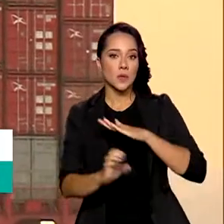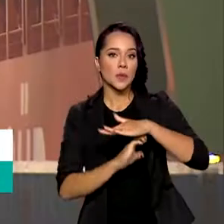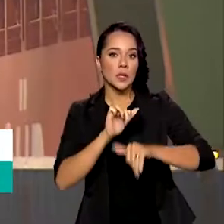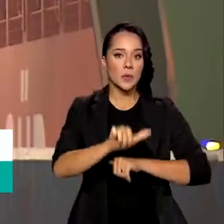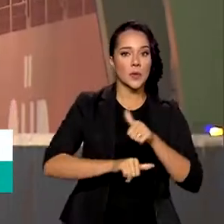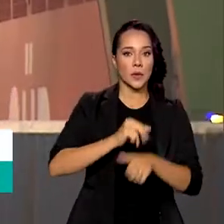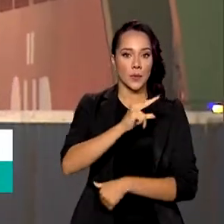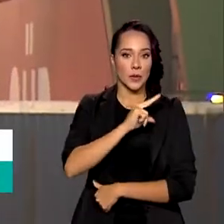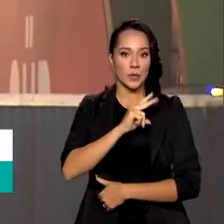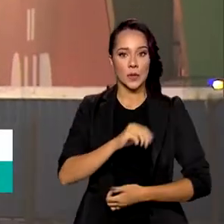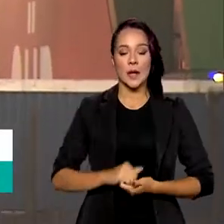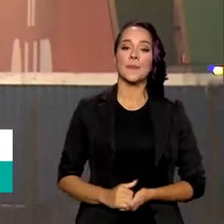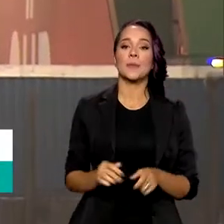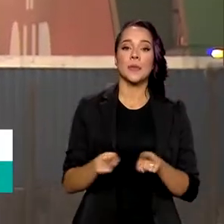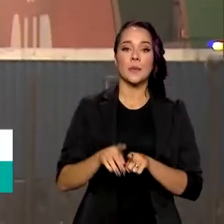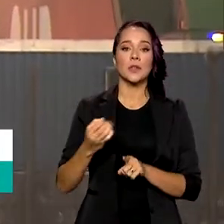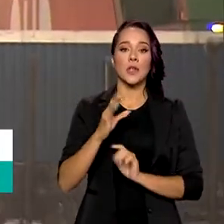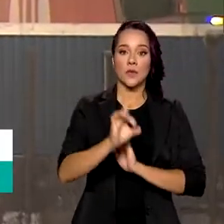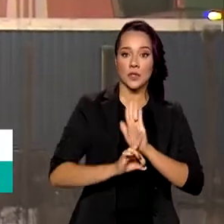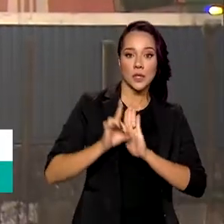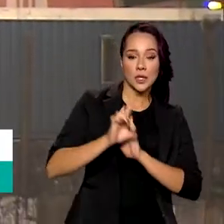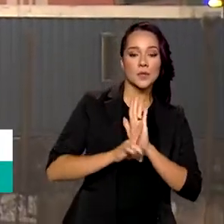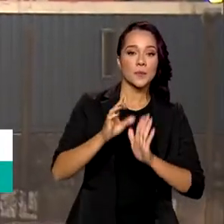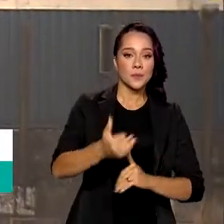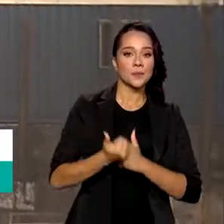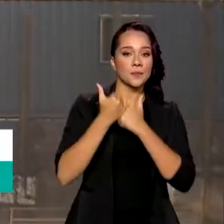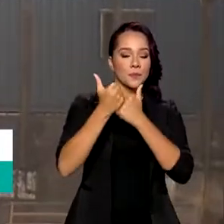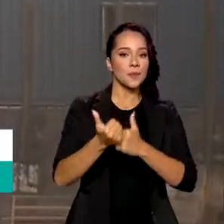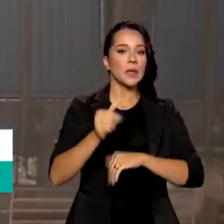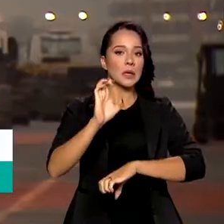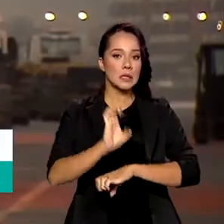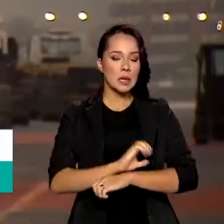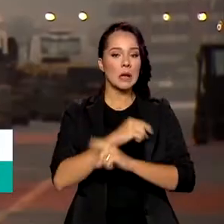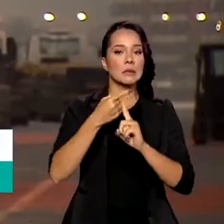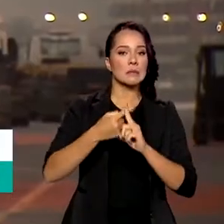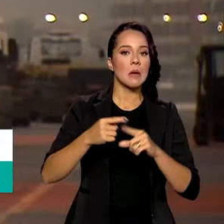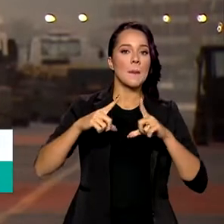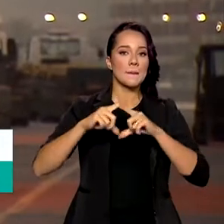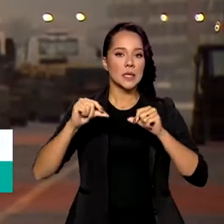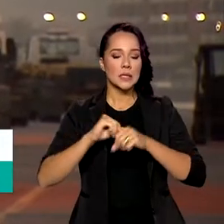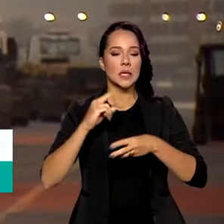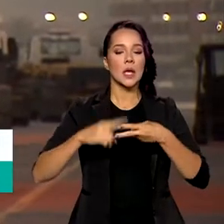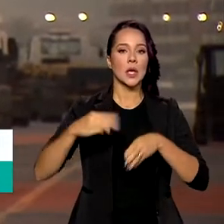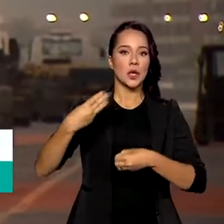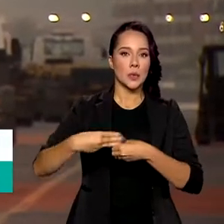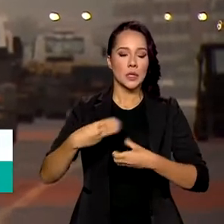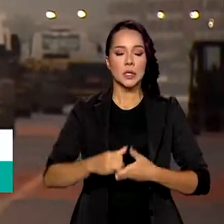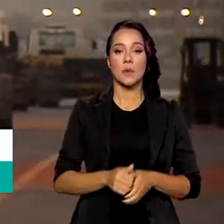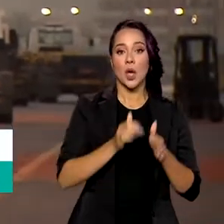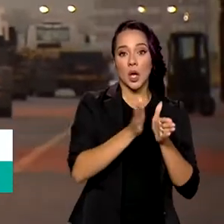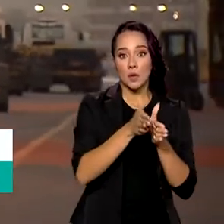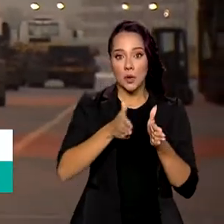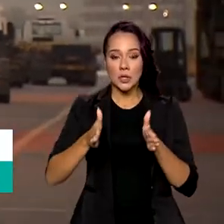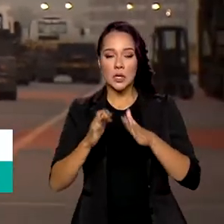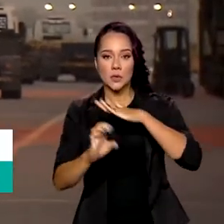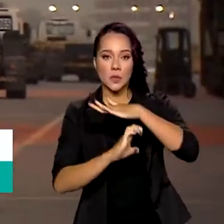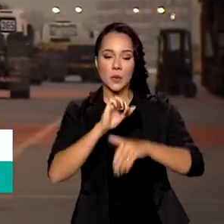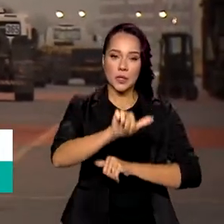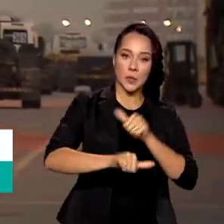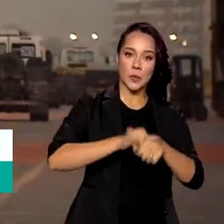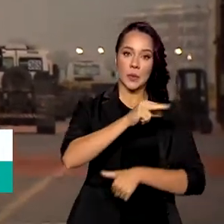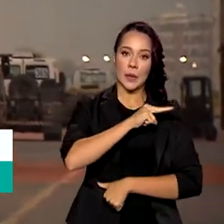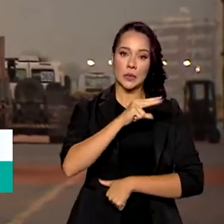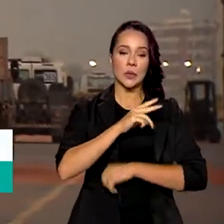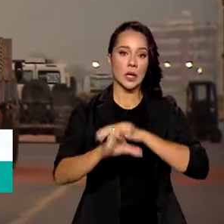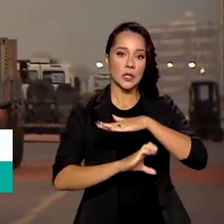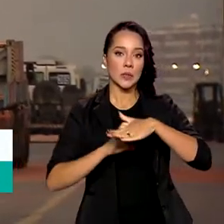privatizações além de novas diretrizes Para apoiar estados Distrito Federal e municípios em processos de desestatização